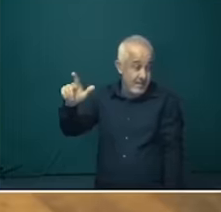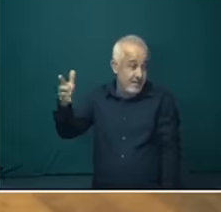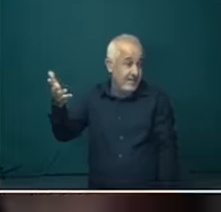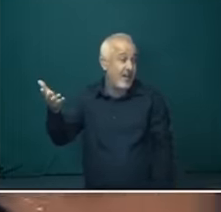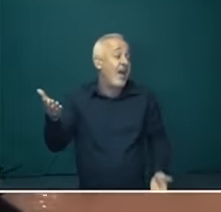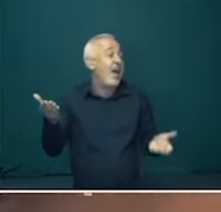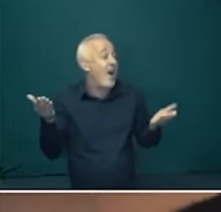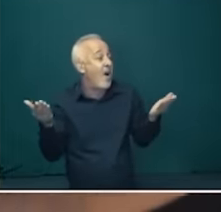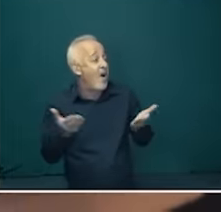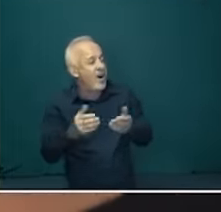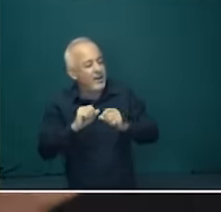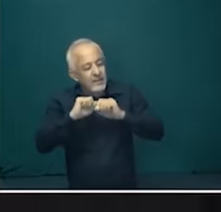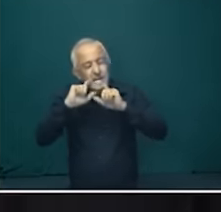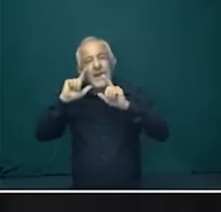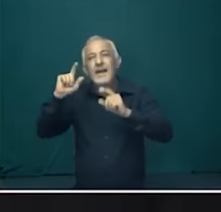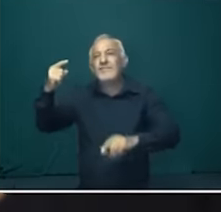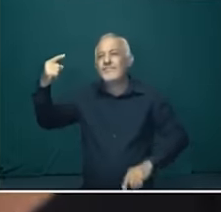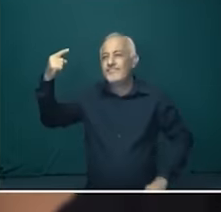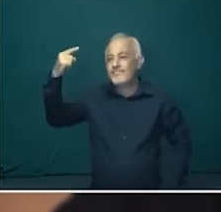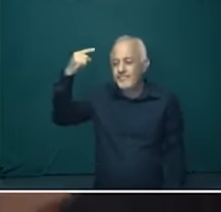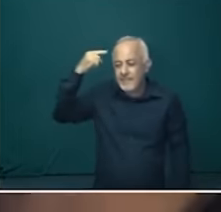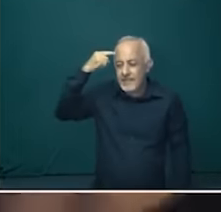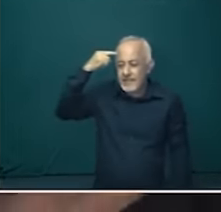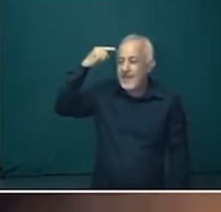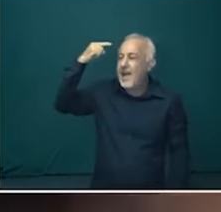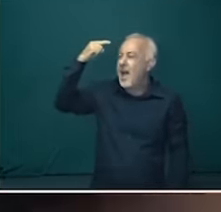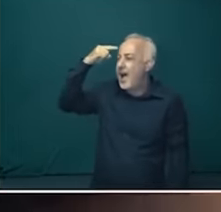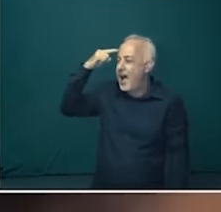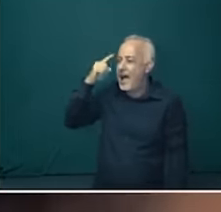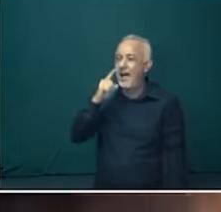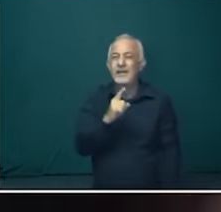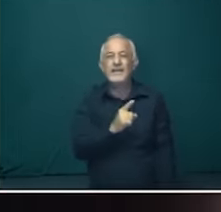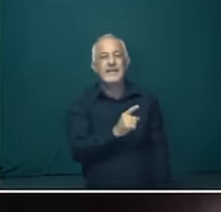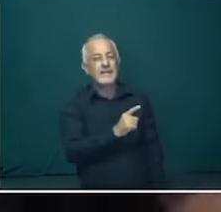alheio. Hoje eu acordei com a cabeça no lugar. Ah,